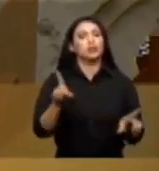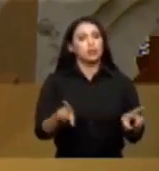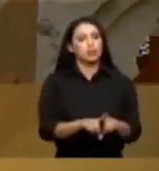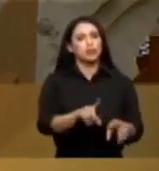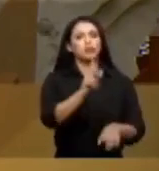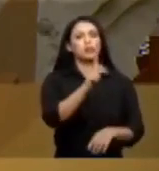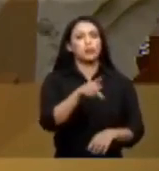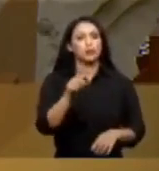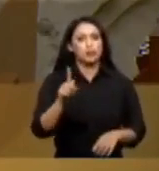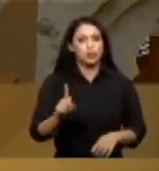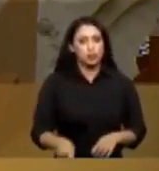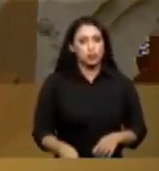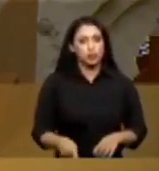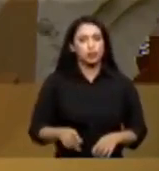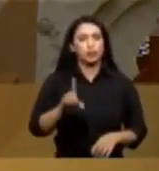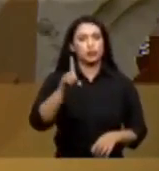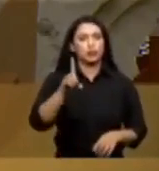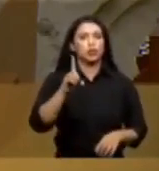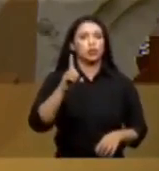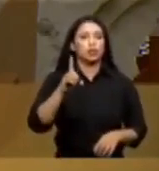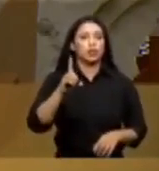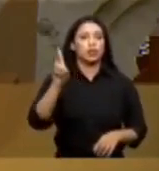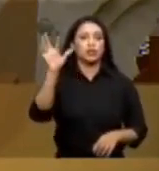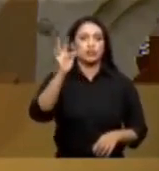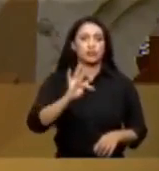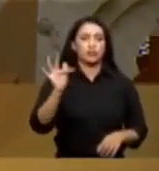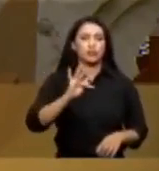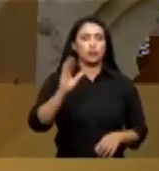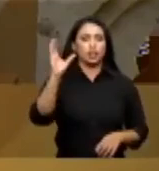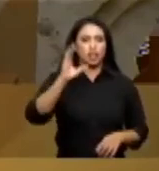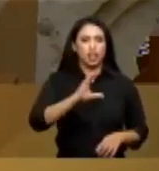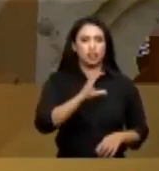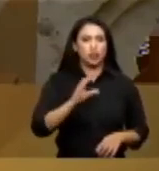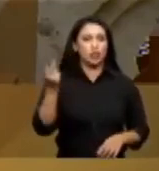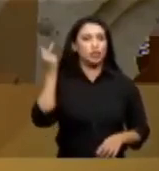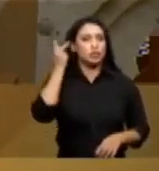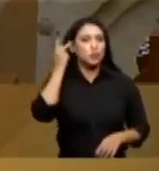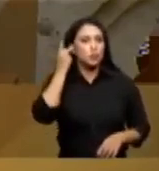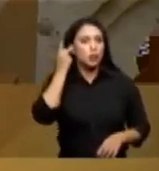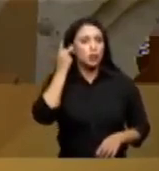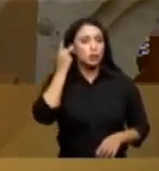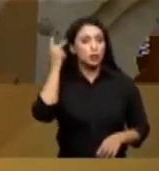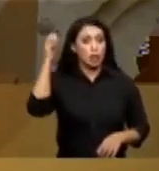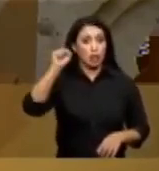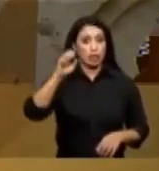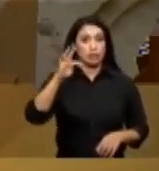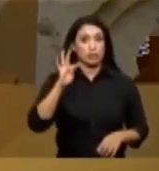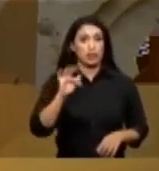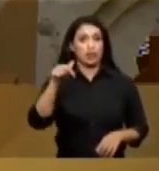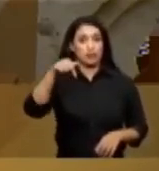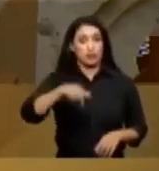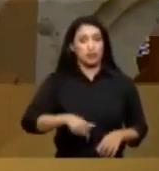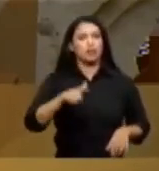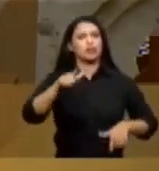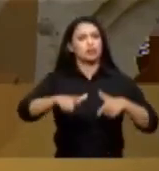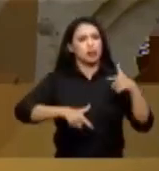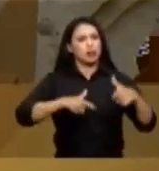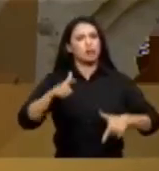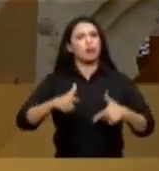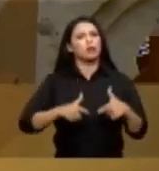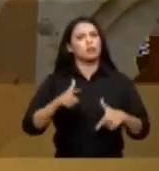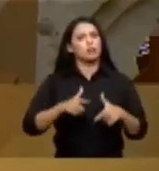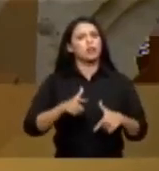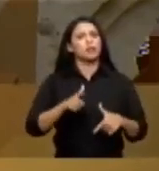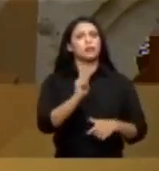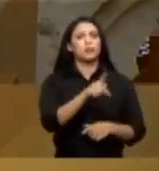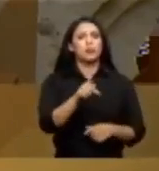Direito Civil na Pontifícia Universidade Católica de São Paulo. Sempre exerceu na Corte reconhecido magistério.